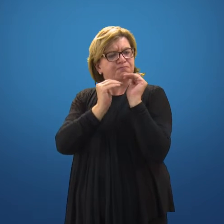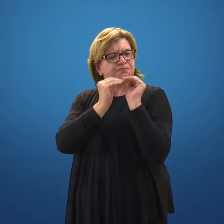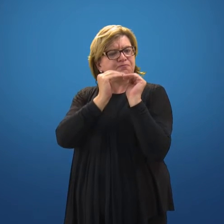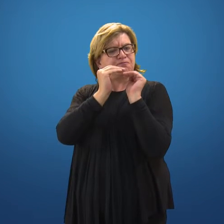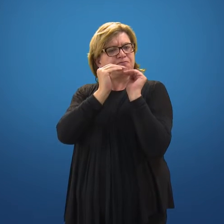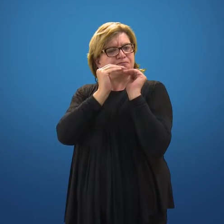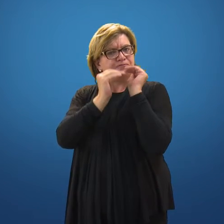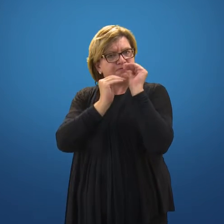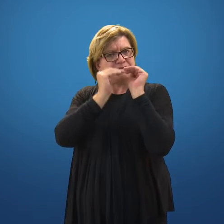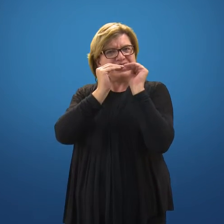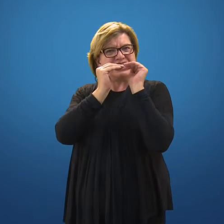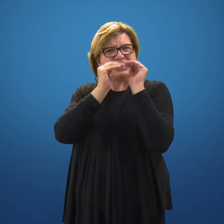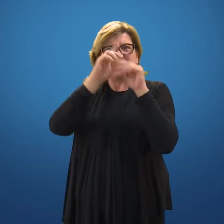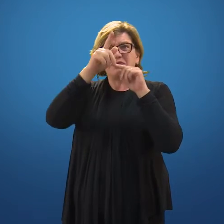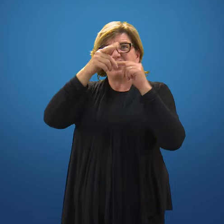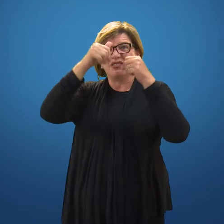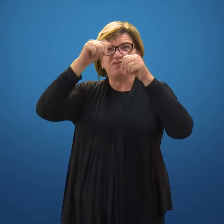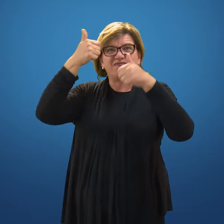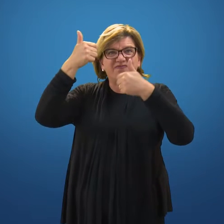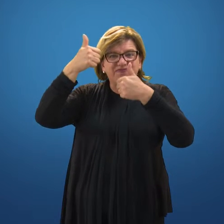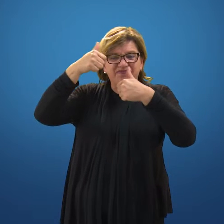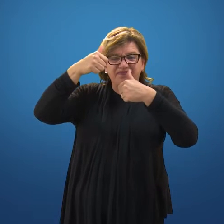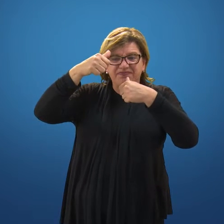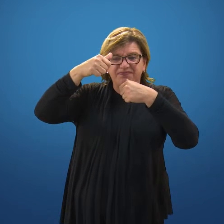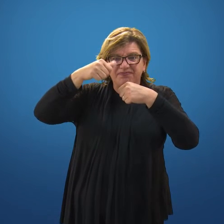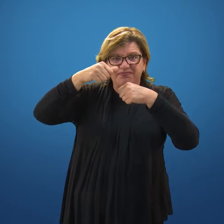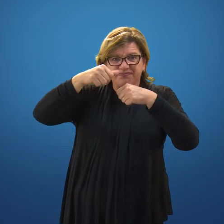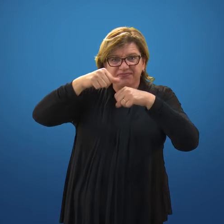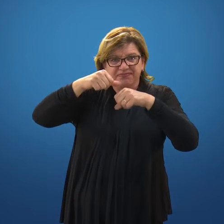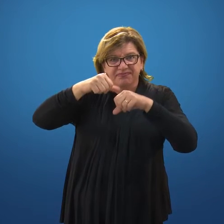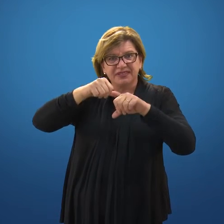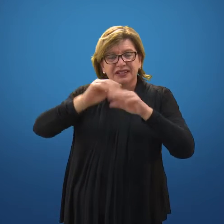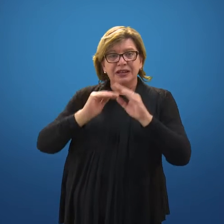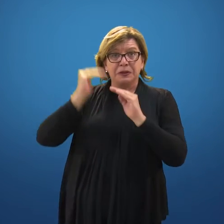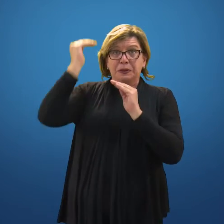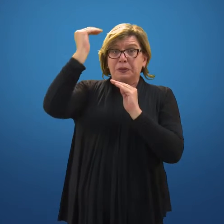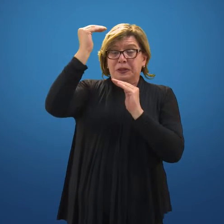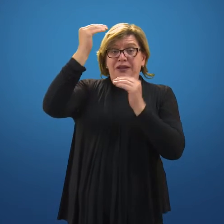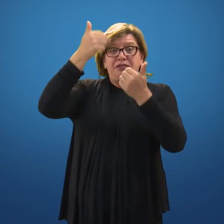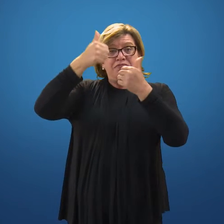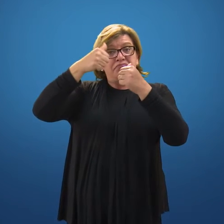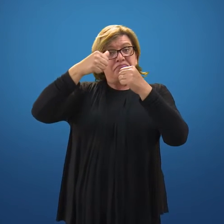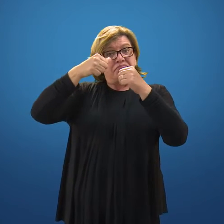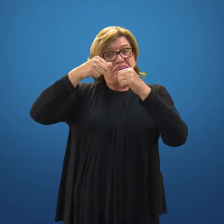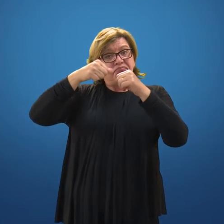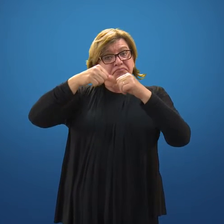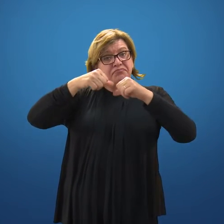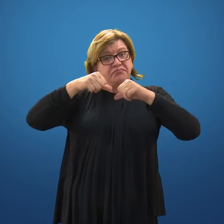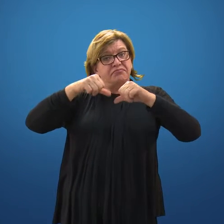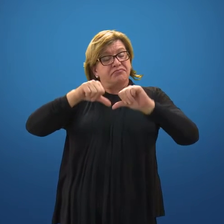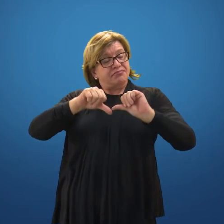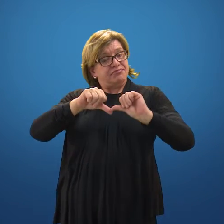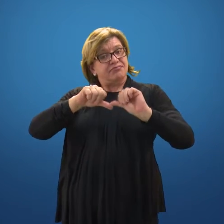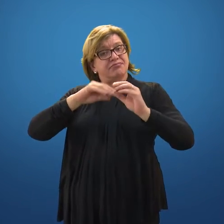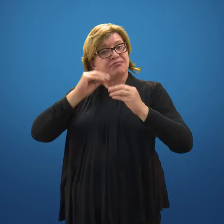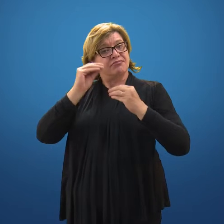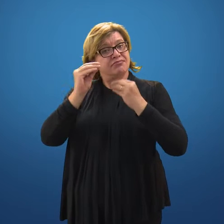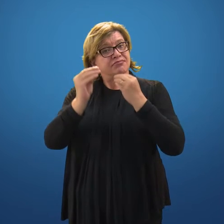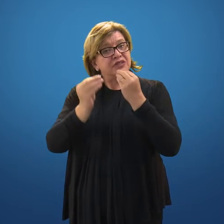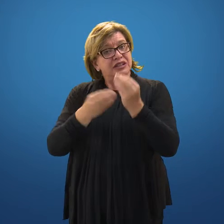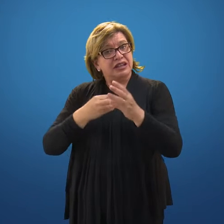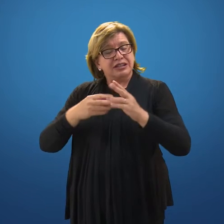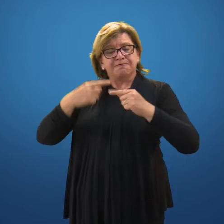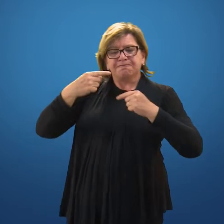se tornar o apogeu, né, hegemônico, e seria justamente nesse ponto onde surgiriam